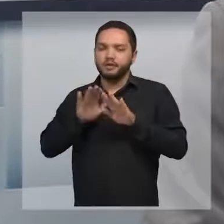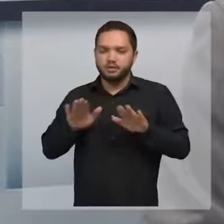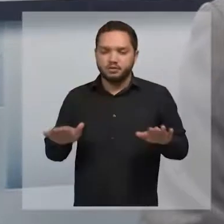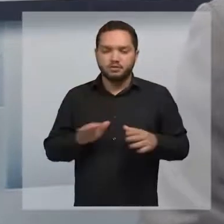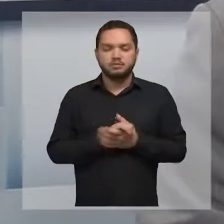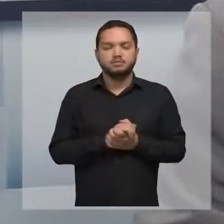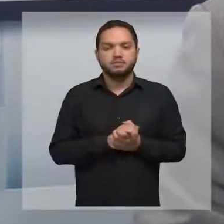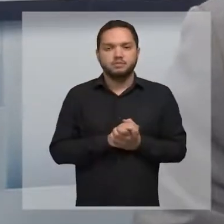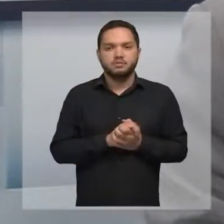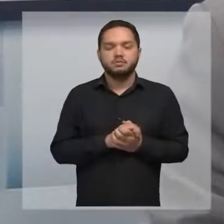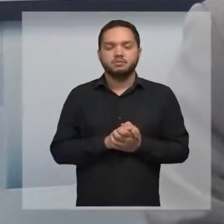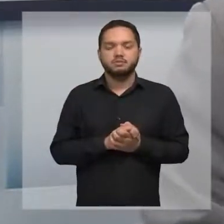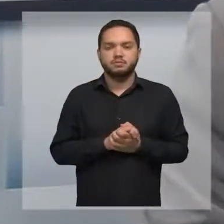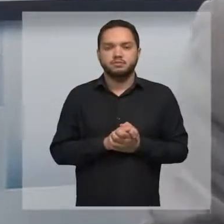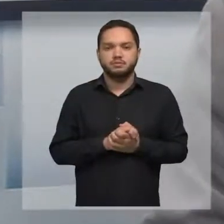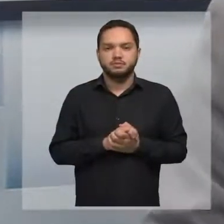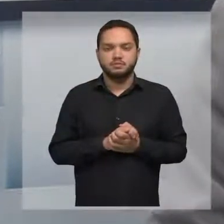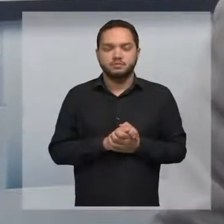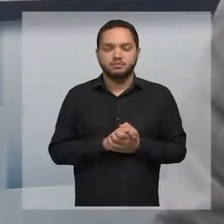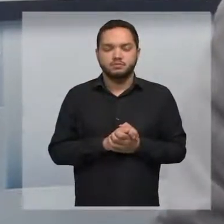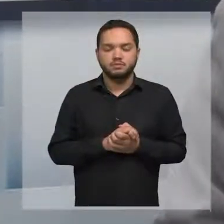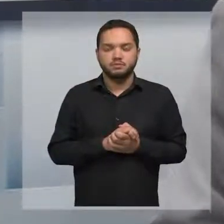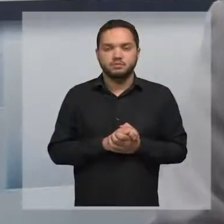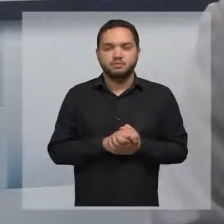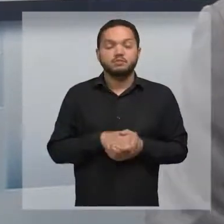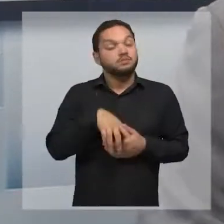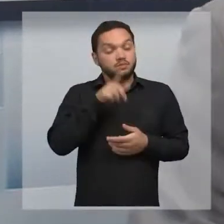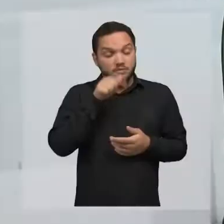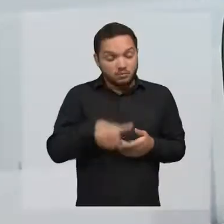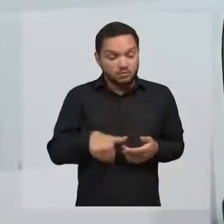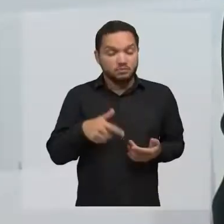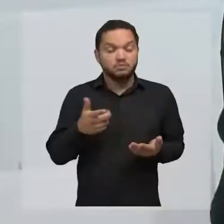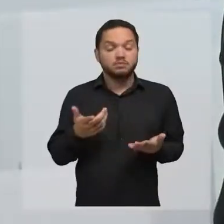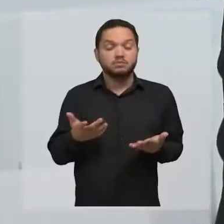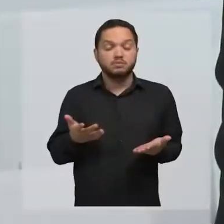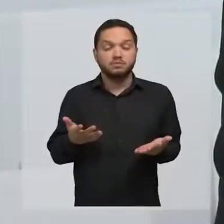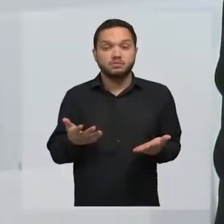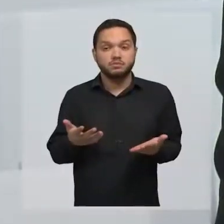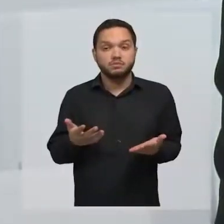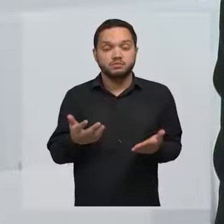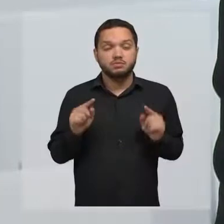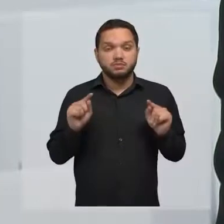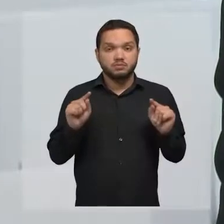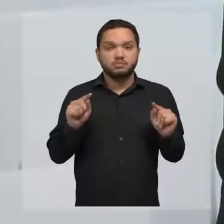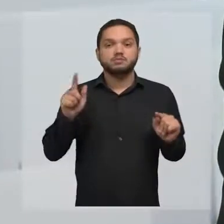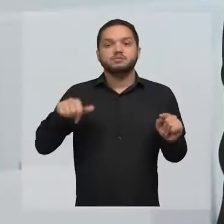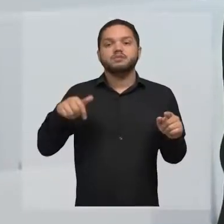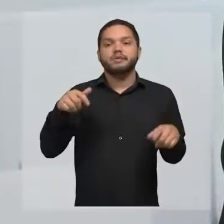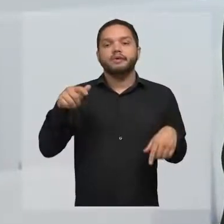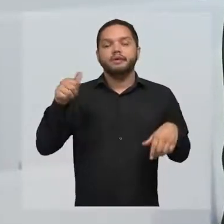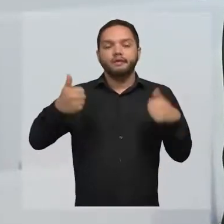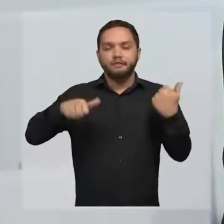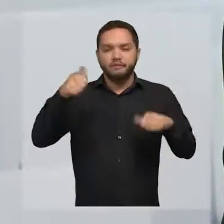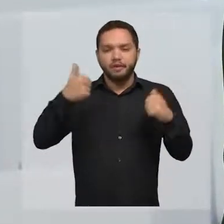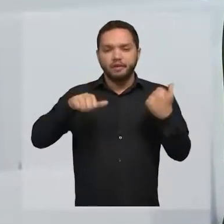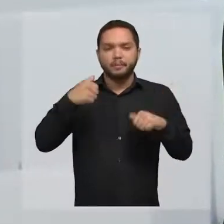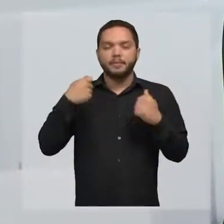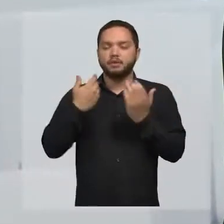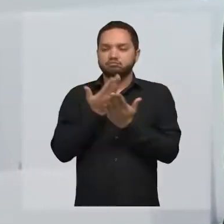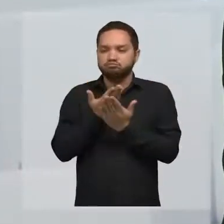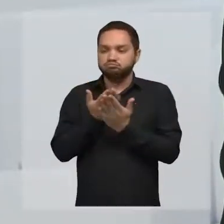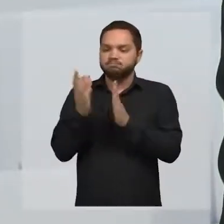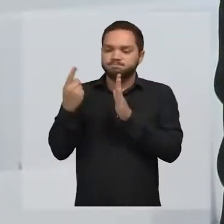aprovação, o quórum de consenso em torno daquele tema. Que é exatamente uma avaliação